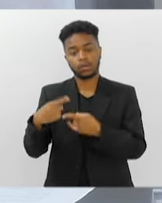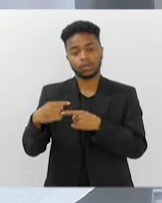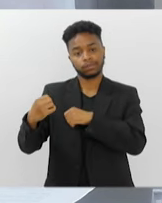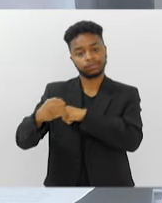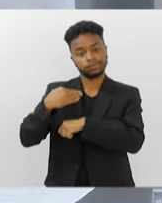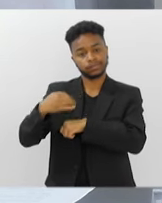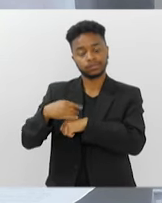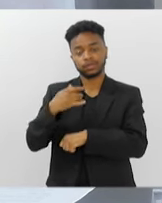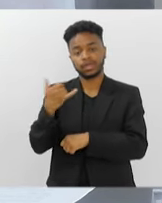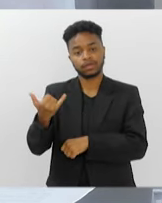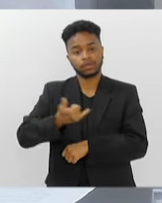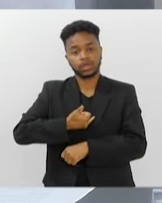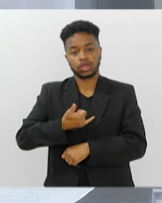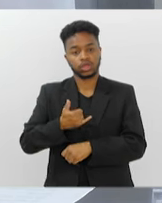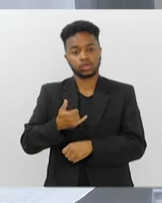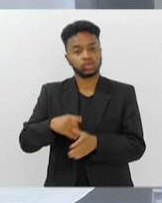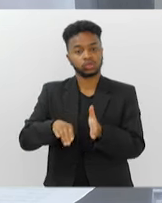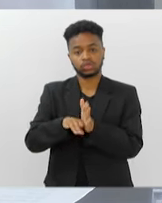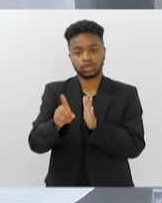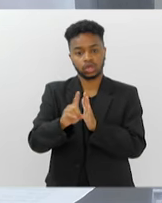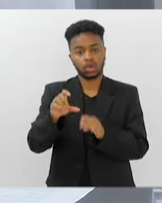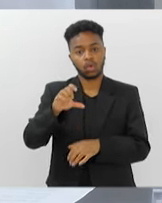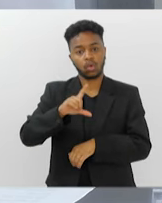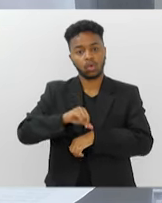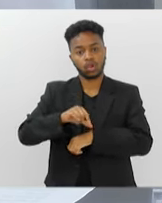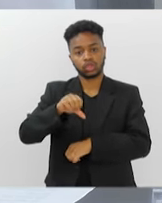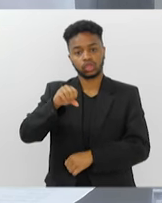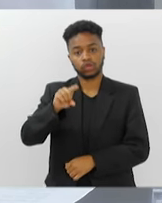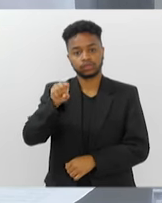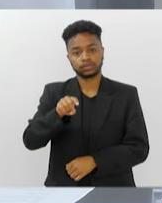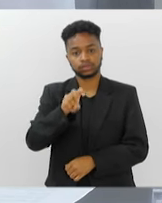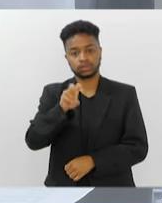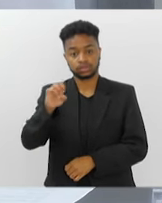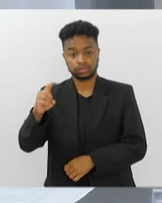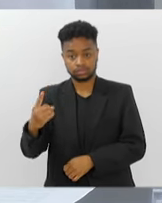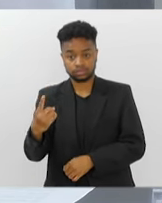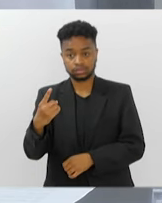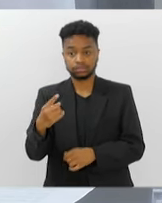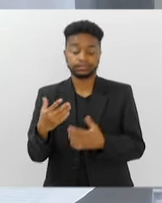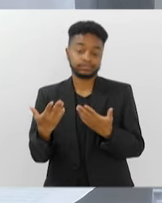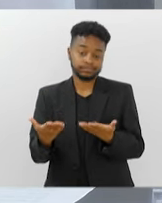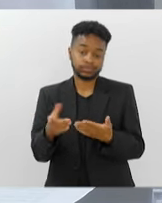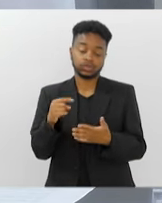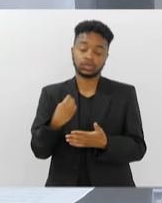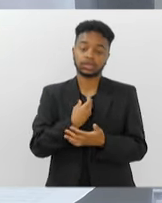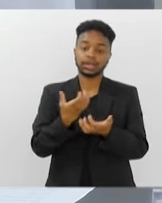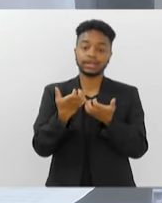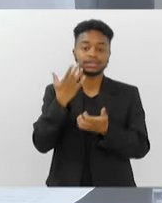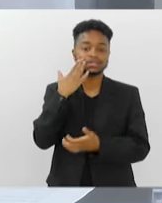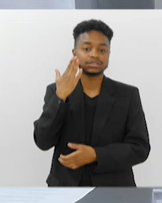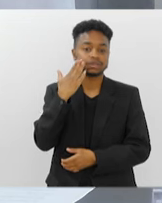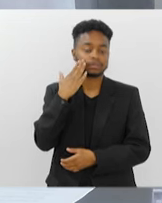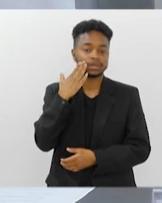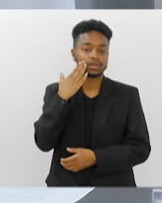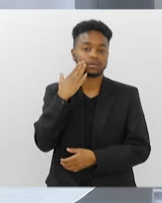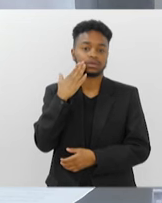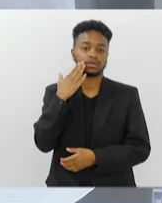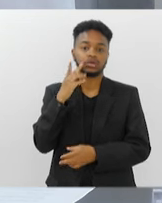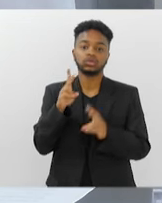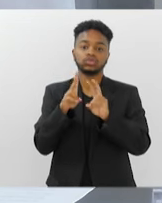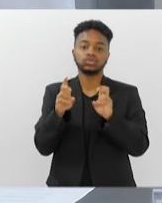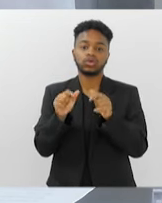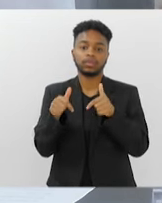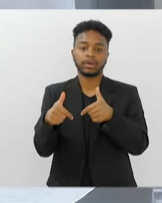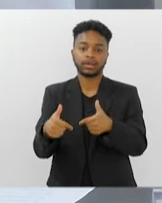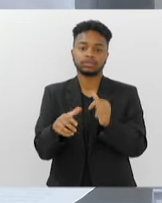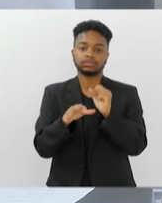mensagem dizendo que não viria as 951 a gente nada mais nada menos queria saber sobre a operação